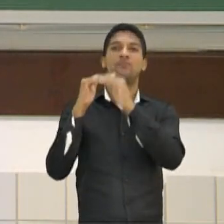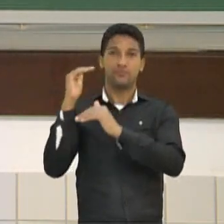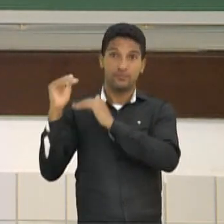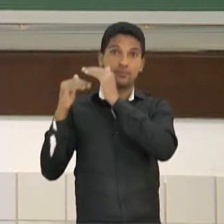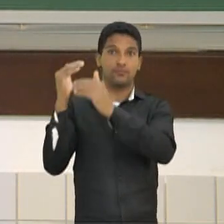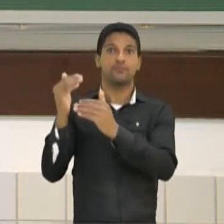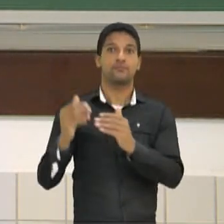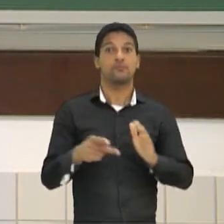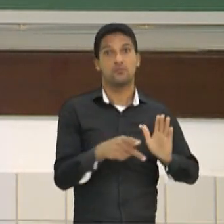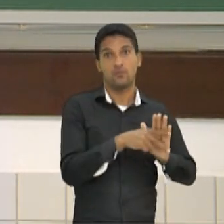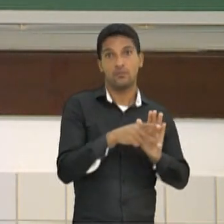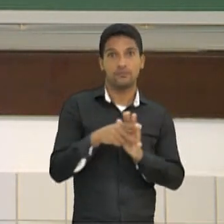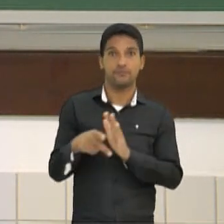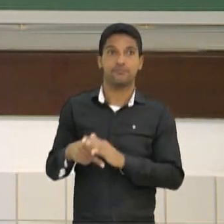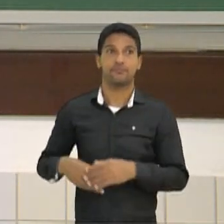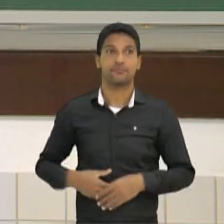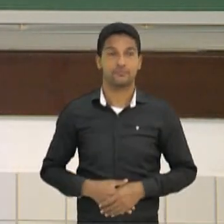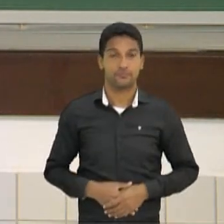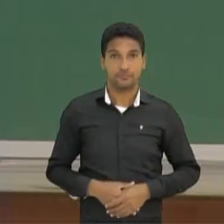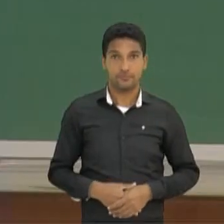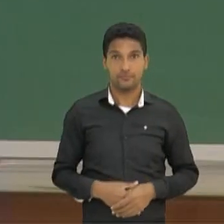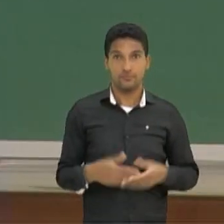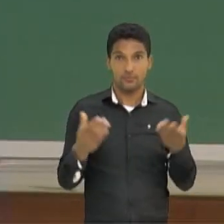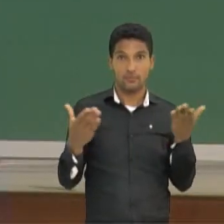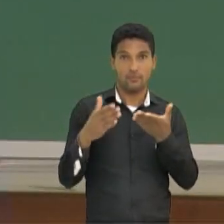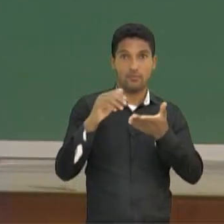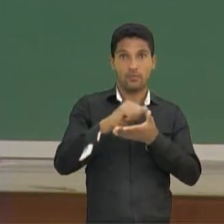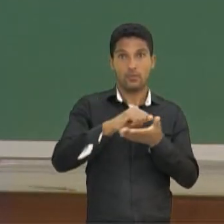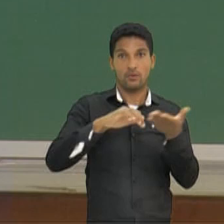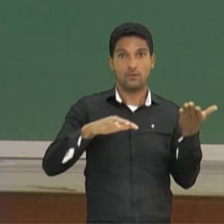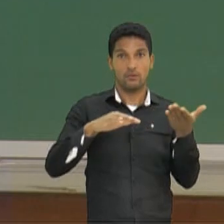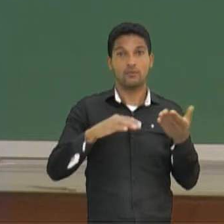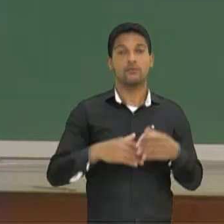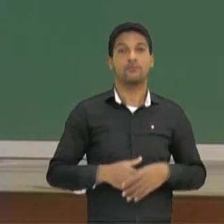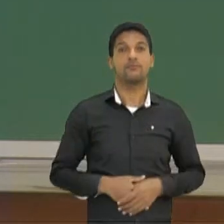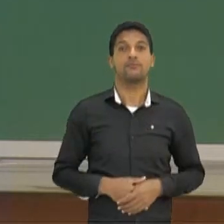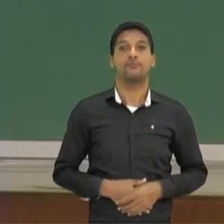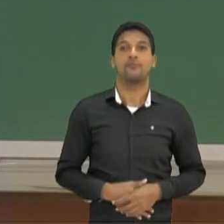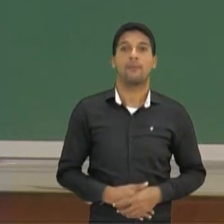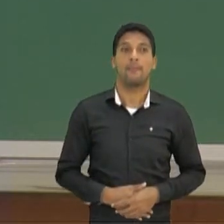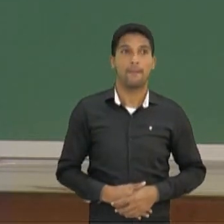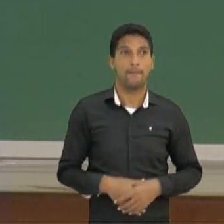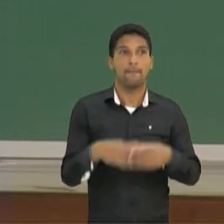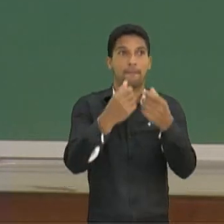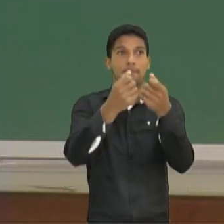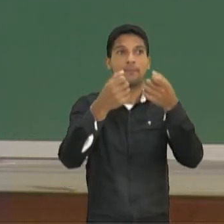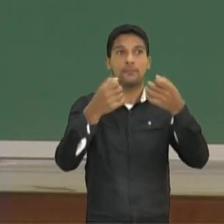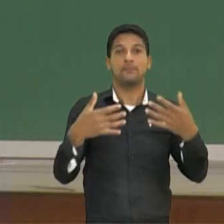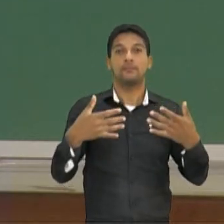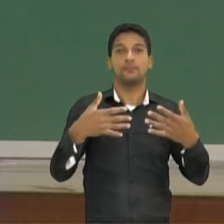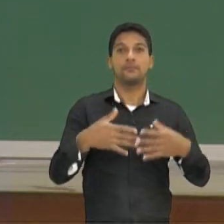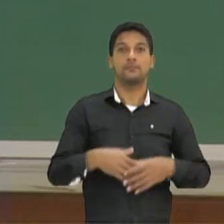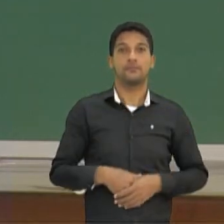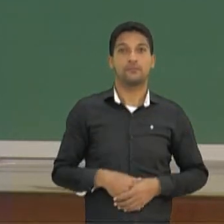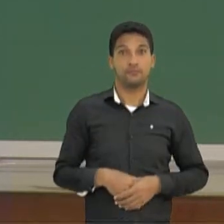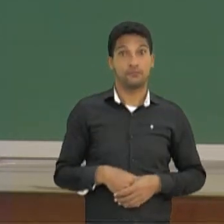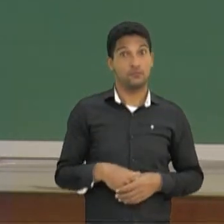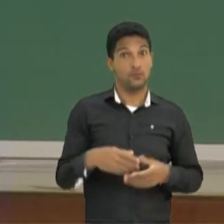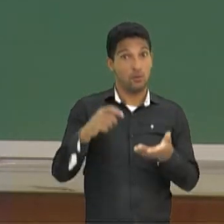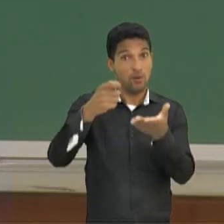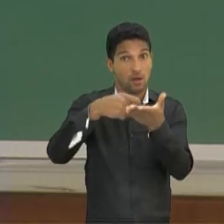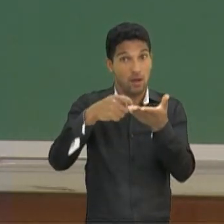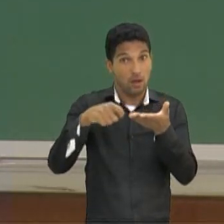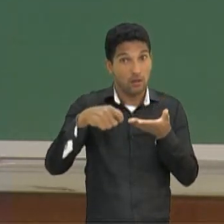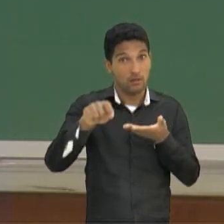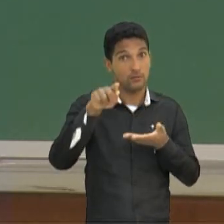dentro do improviso. Bora para a nossa atividade, então? Mais uma atividade da aula de hoje que fala o seguinte. Atividade descritiva, então continua